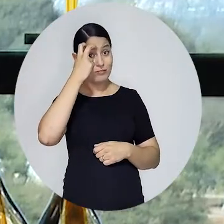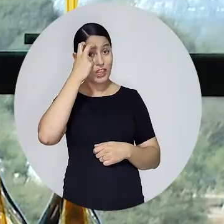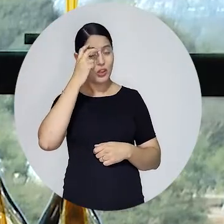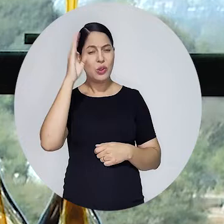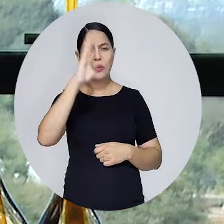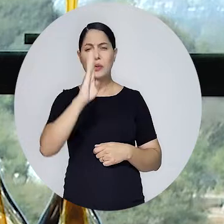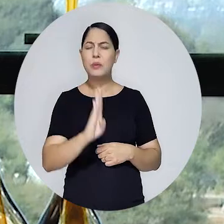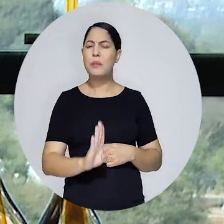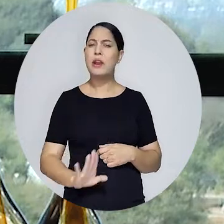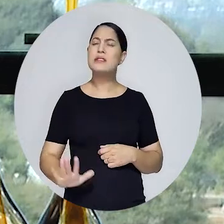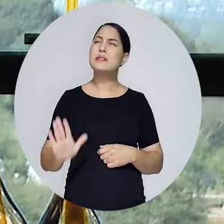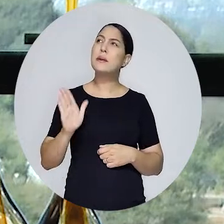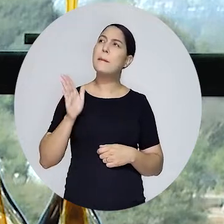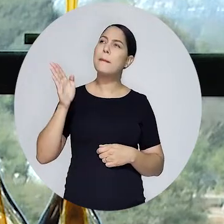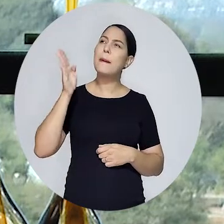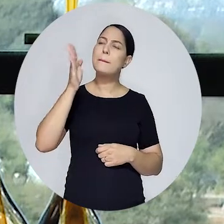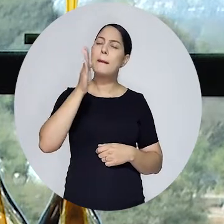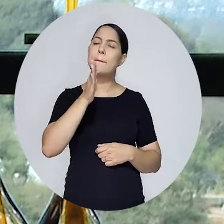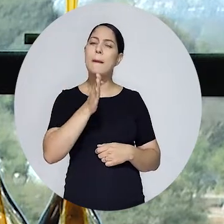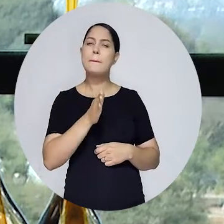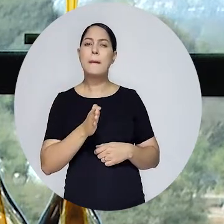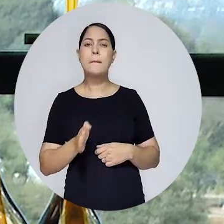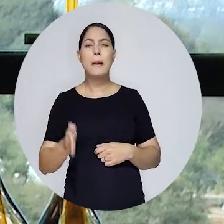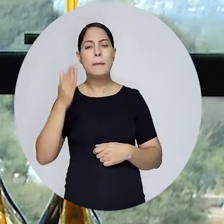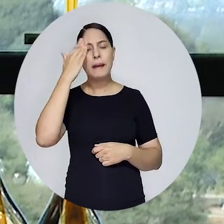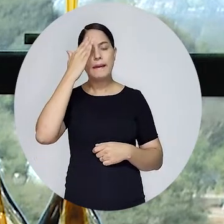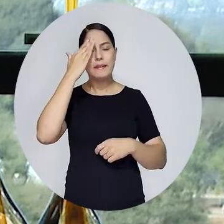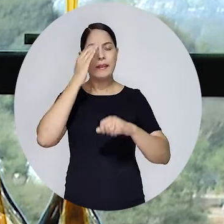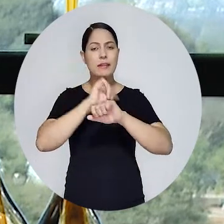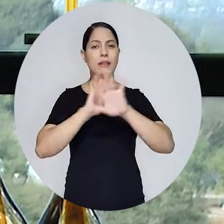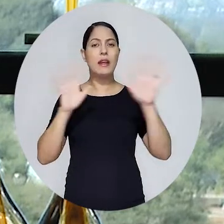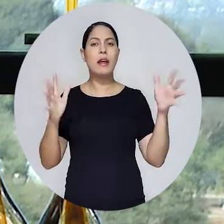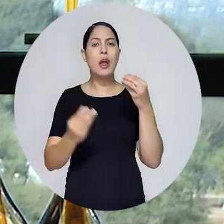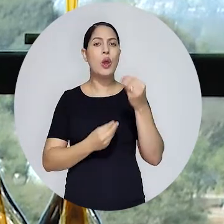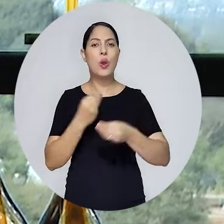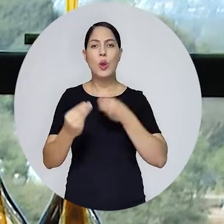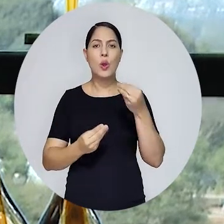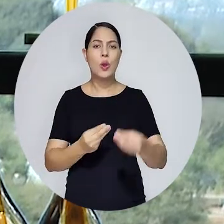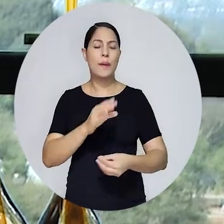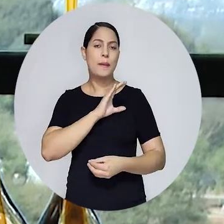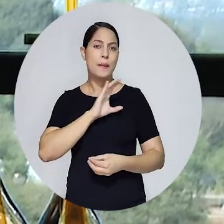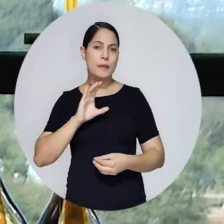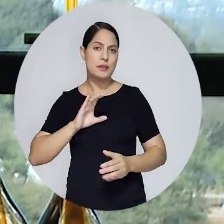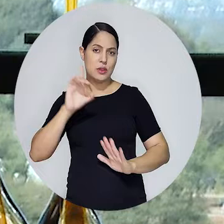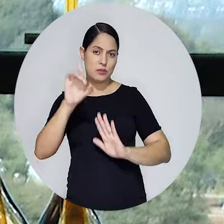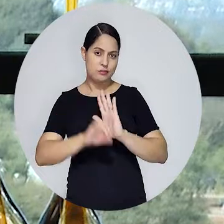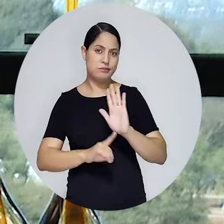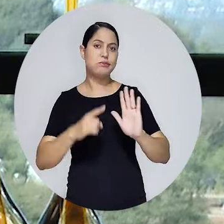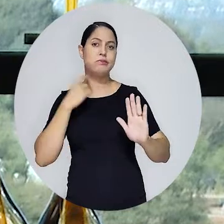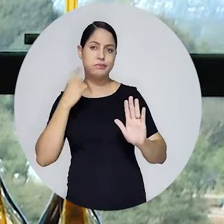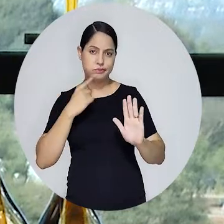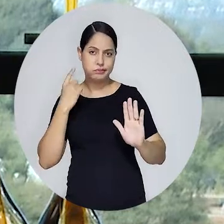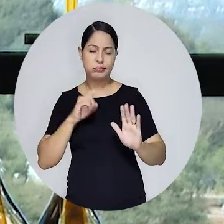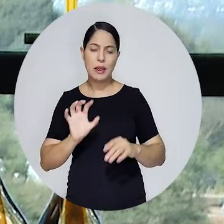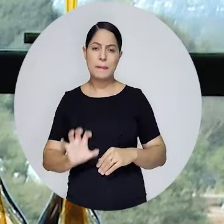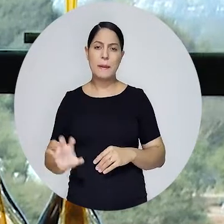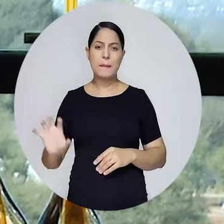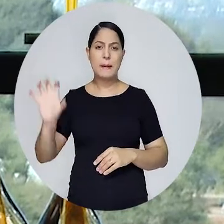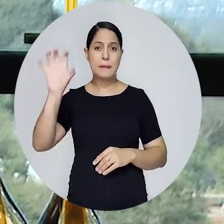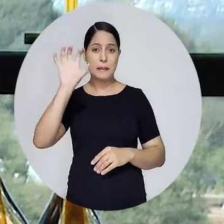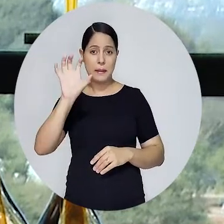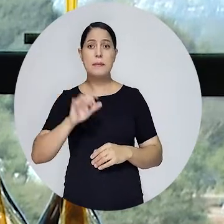minha visão. Eu tenho andado pelo Brasil para entender um pouquinho como funcionam as comissões de prerrogativas em cada